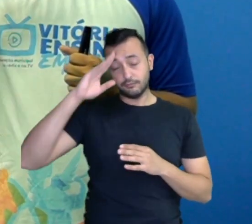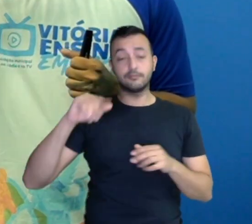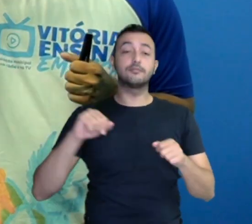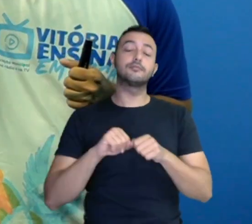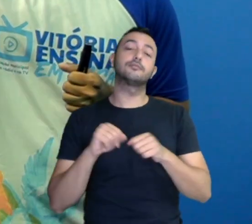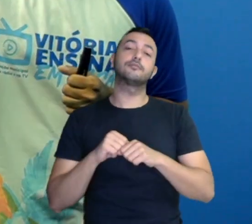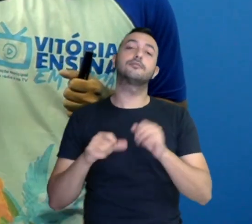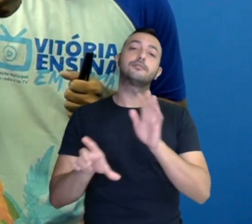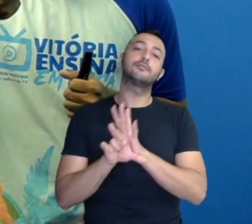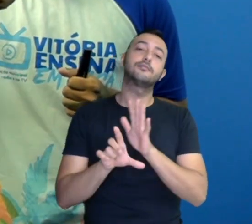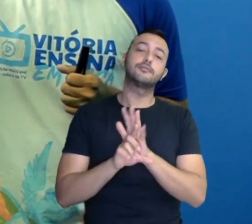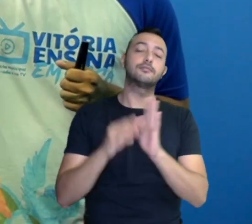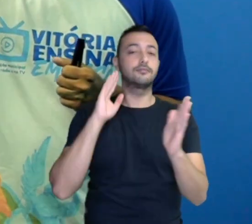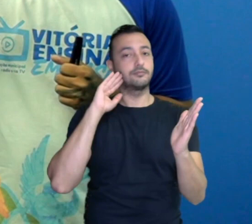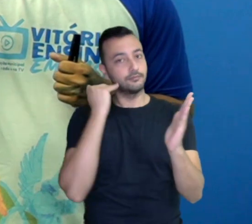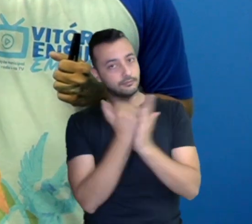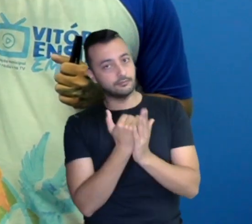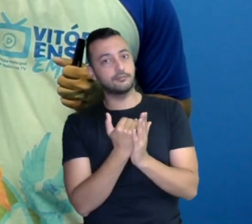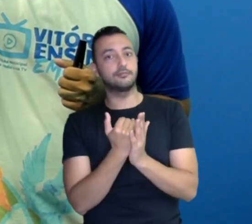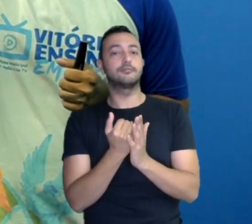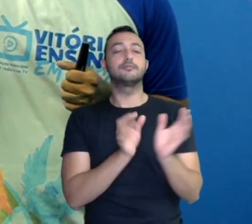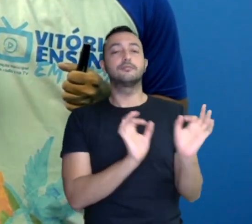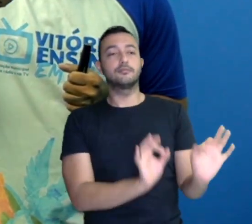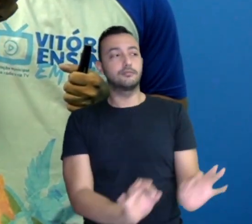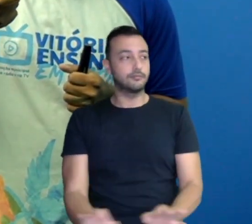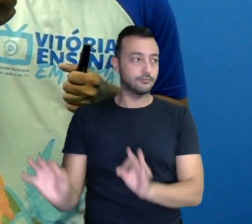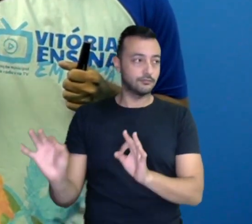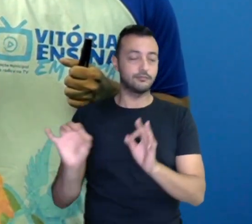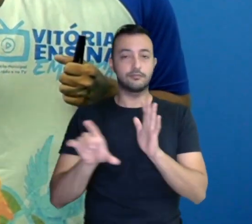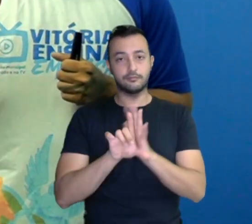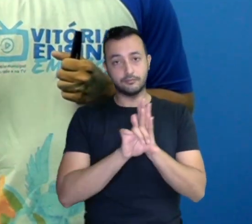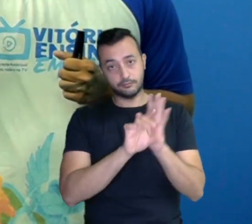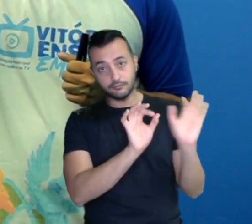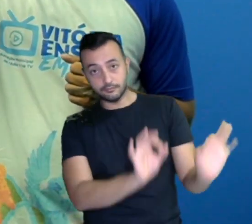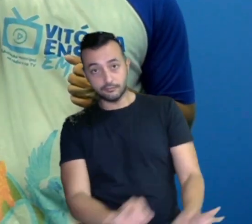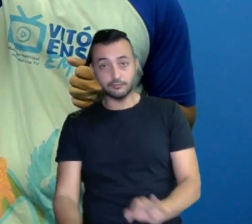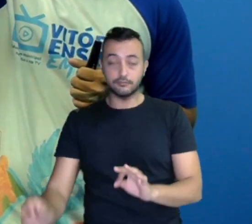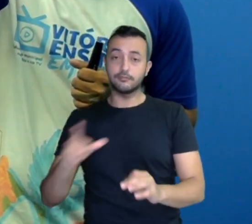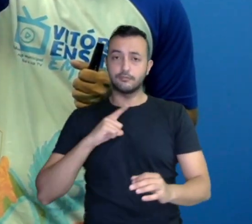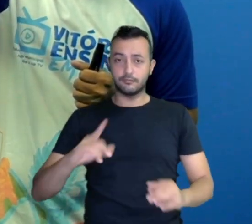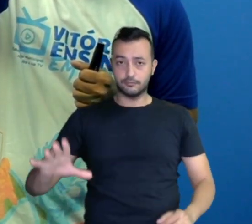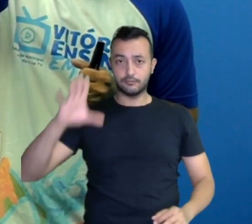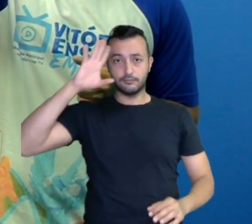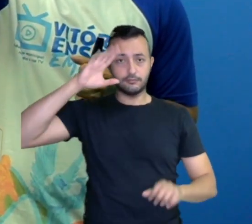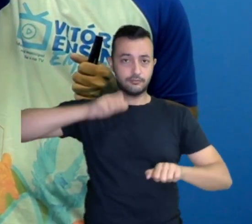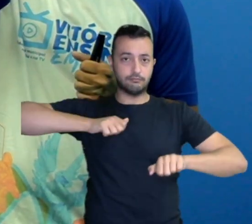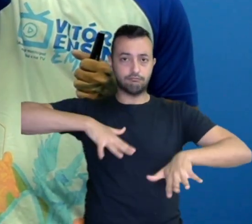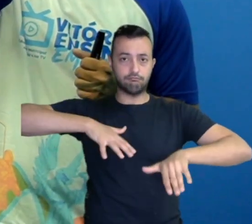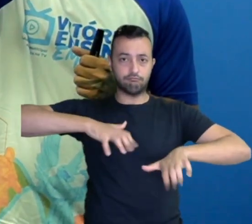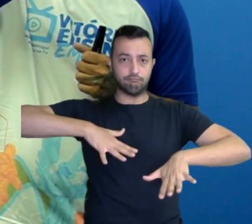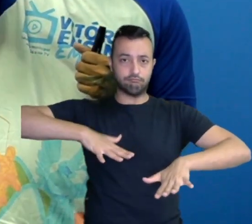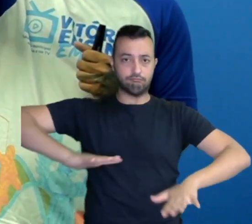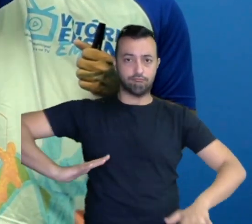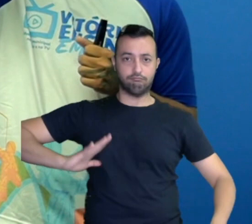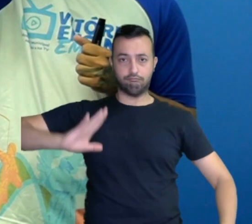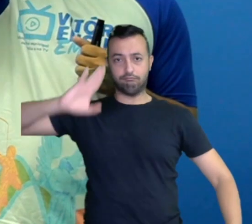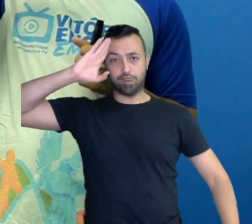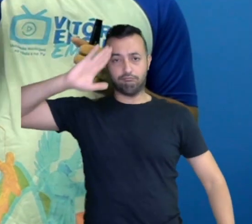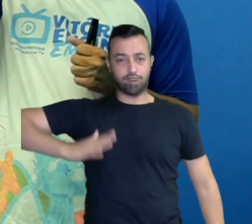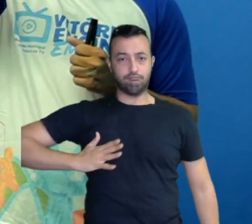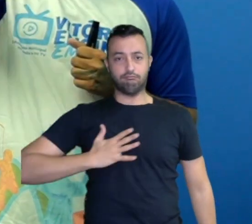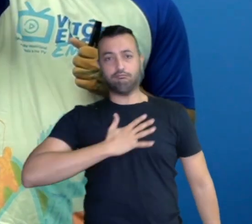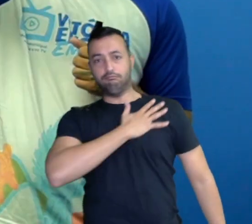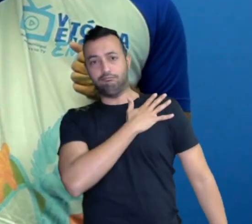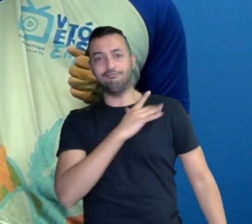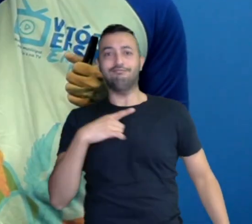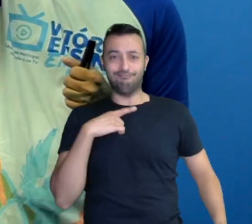essas leis elas fossem cumpridas, né? A manutenção dessas leis. Existia um exército que protegia os interesses daquela